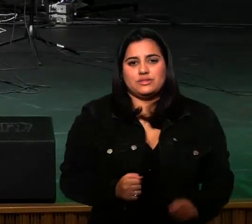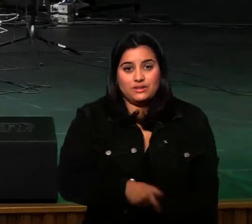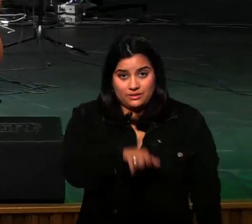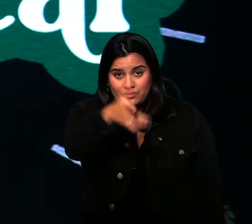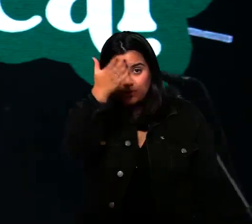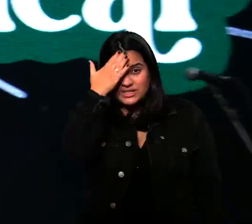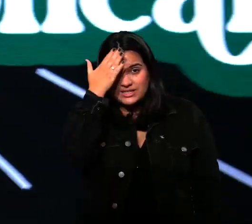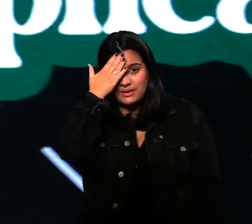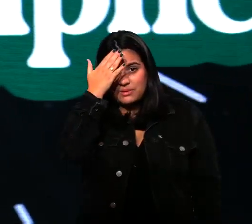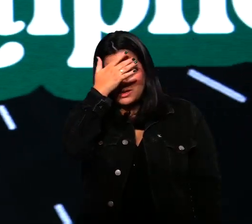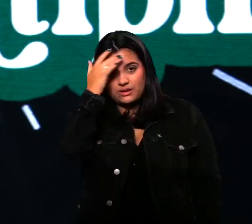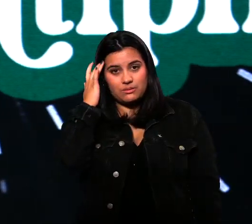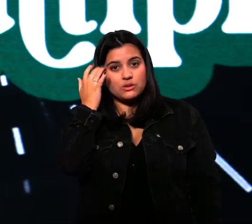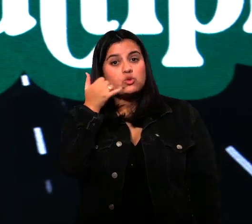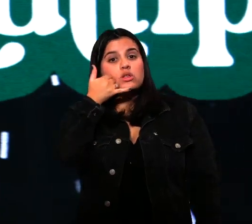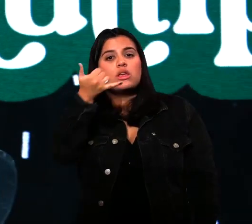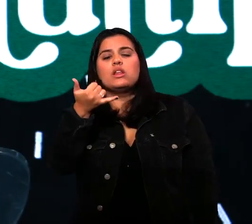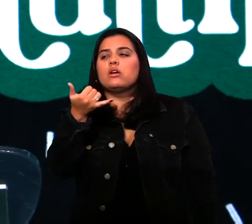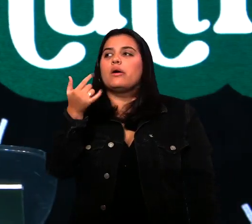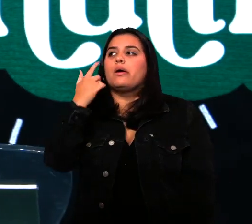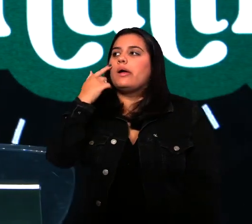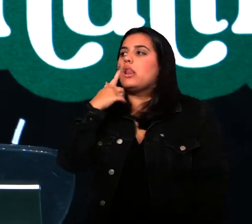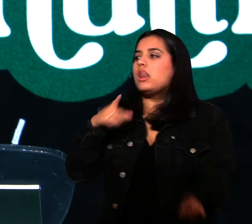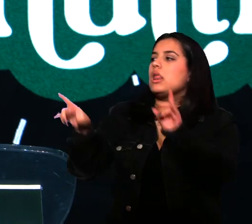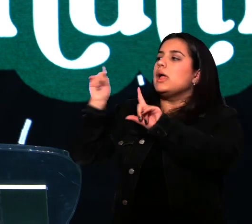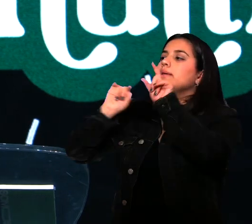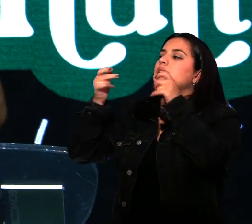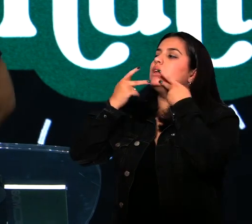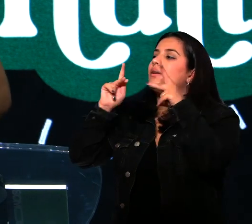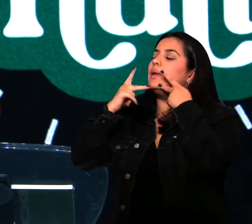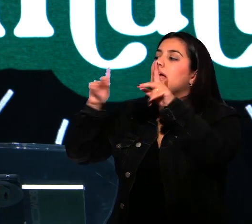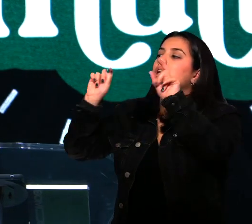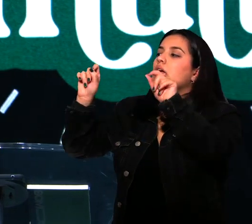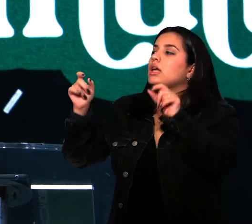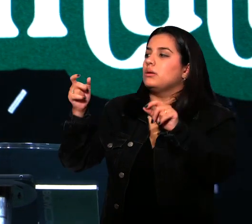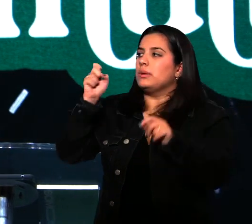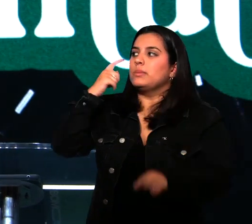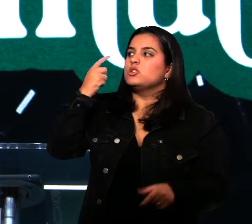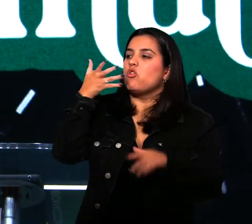tem pessoas que ligam na nossa igreja perguntando quem vai pregar? Para saber se ela pode vir no culto ou não?